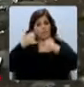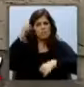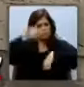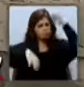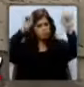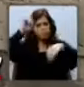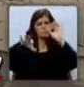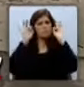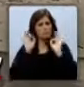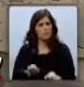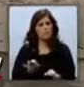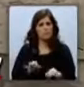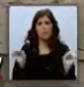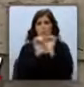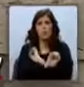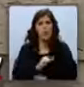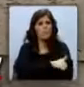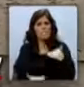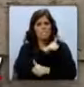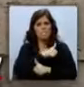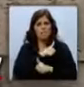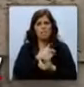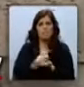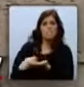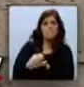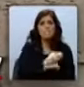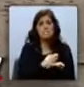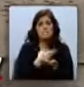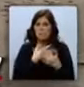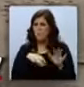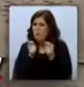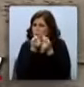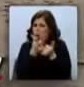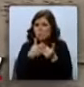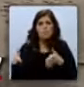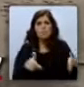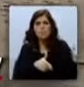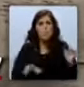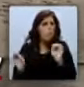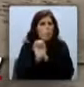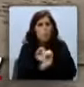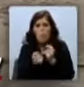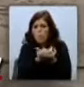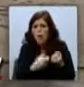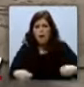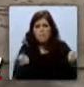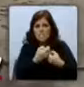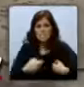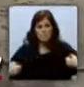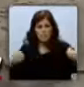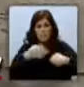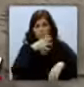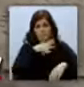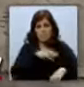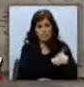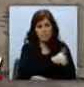bombardeamentos. Não é uma cidade fantasma, mas é quase. As ruas estão praticamente desertas. Dizem-nos que a